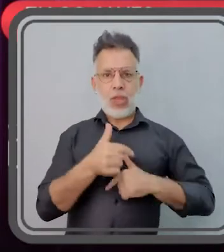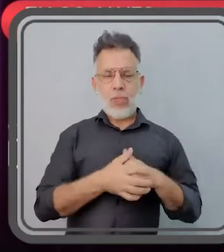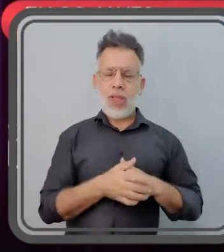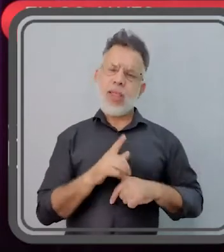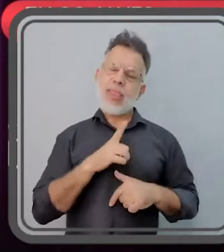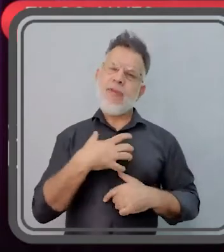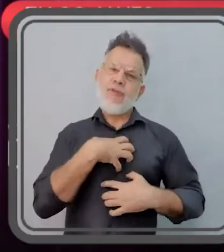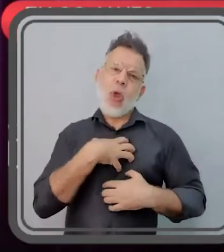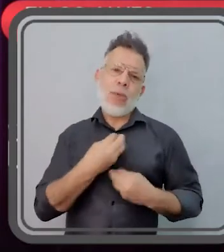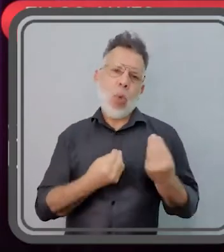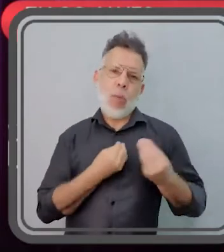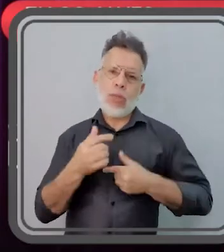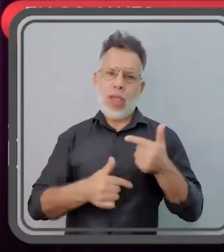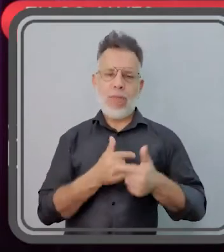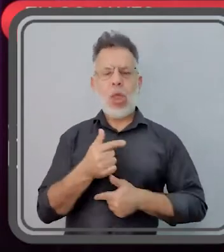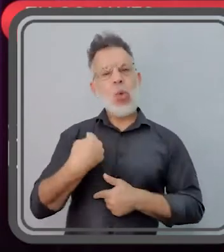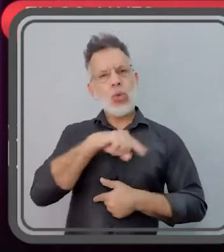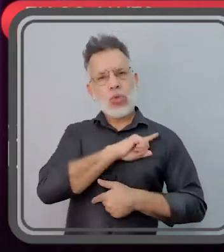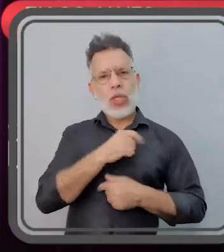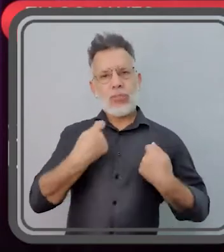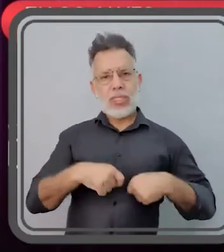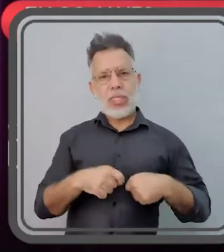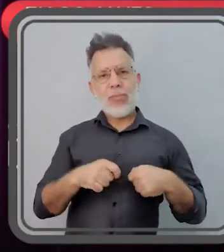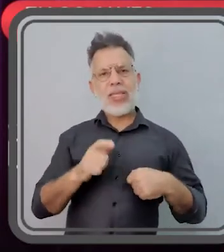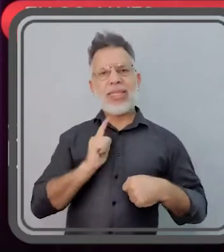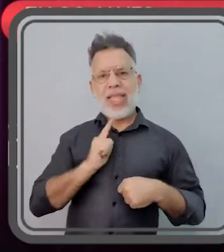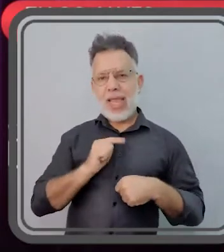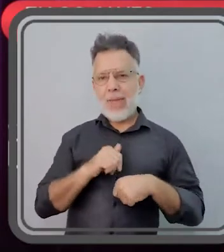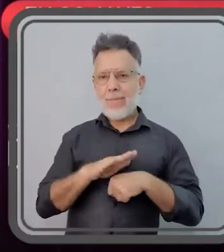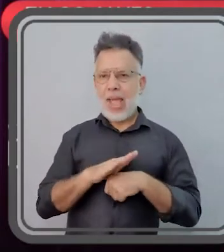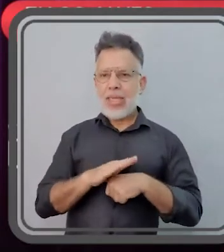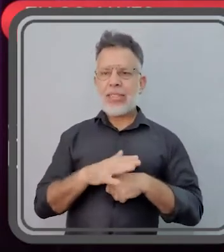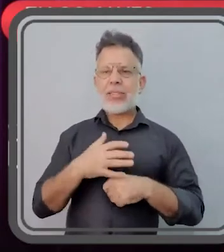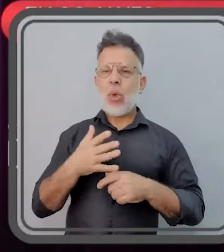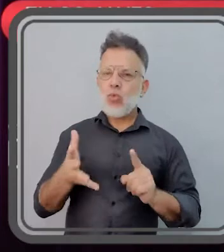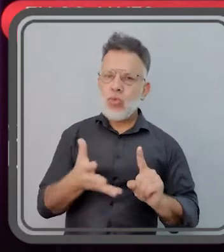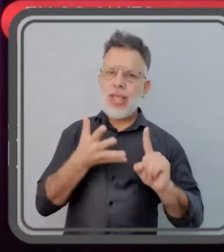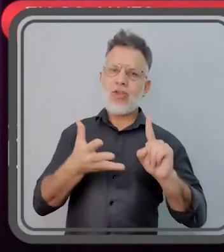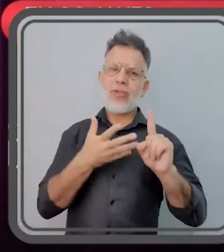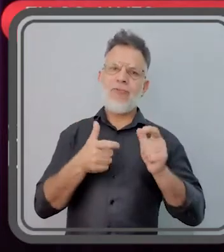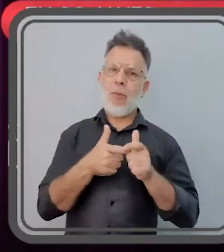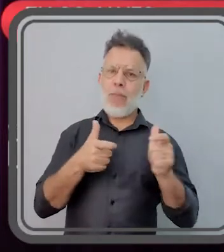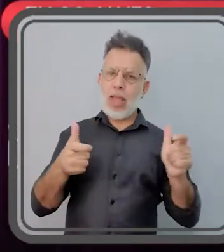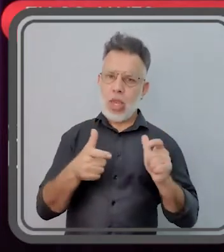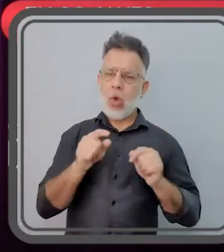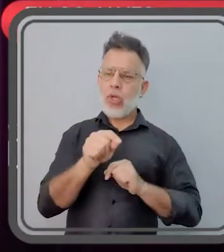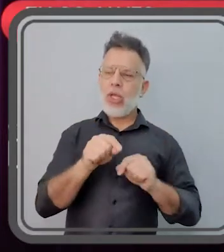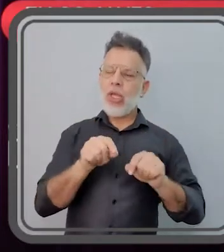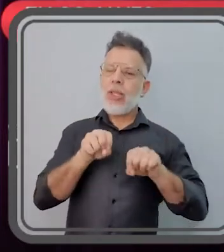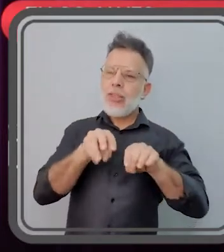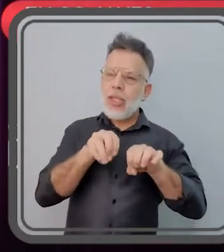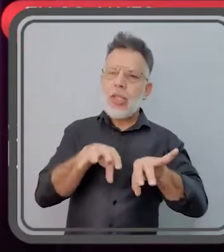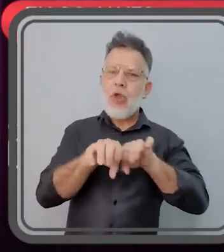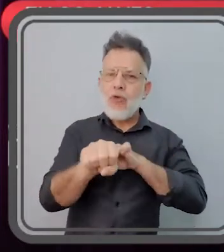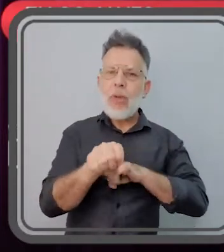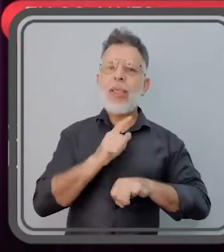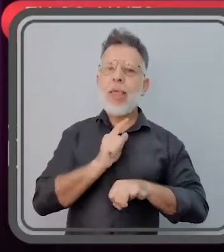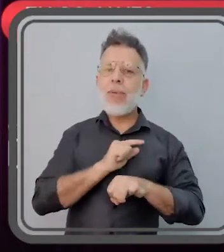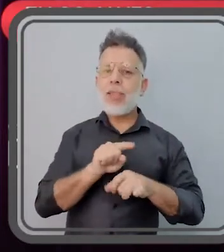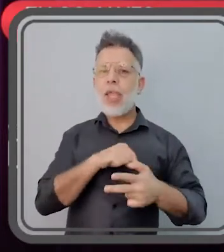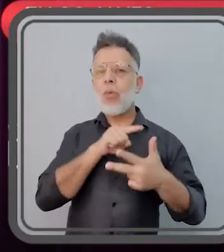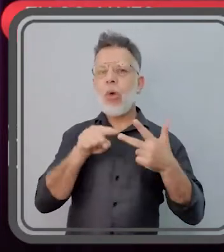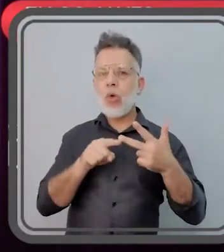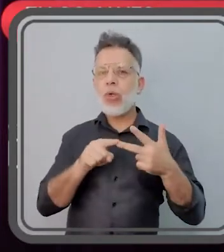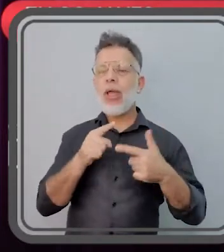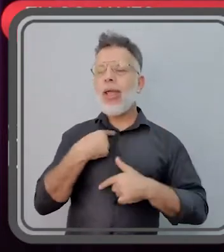formas de trabalhar isso. O que a gente precisa ter um pouco mais ter um incentivo talvez um pouco maior de formar essas pessoas. Tem uma outra questão que